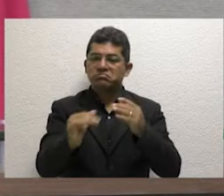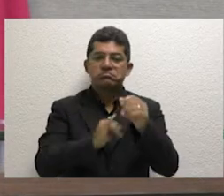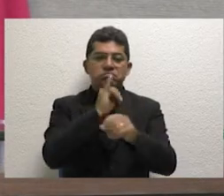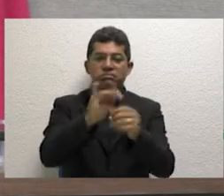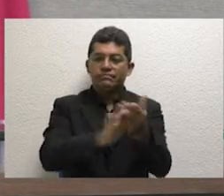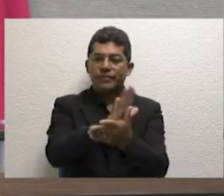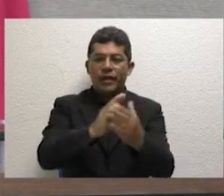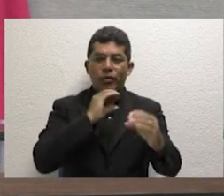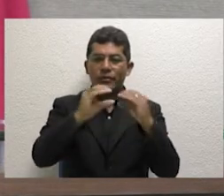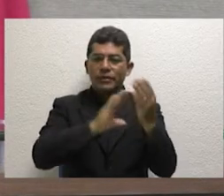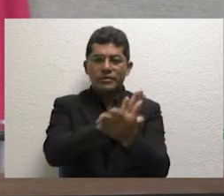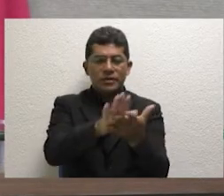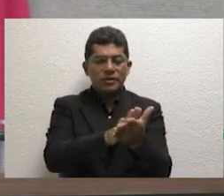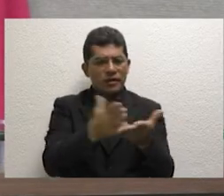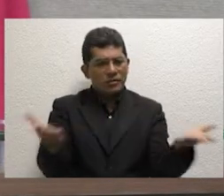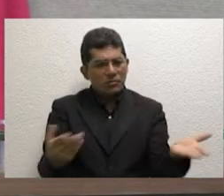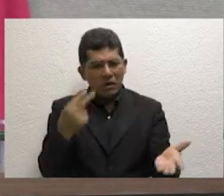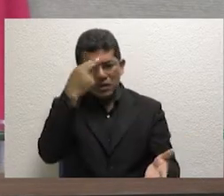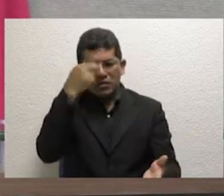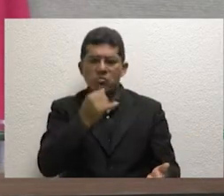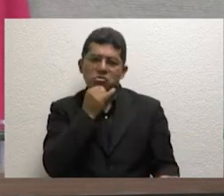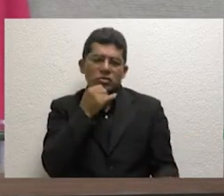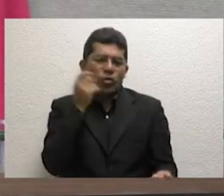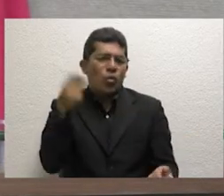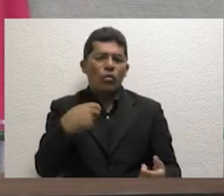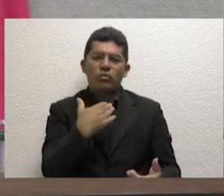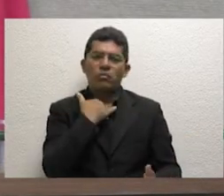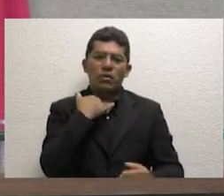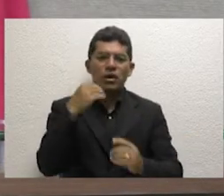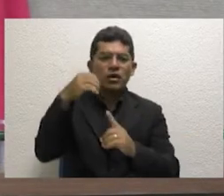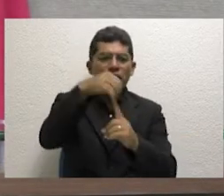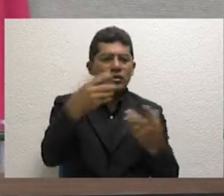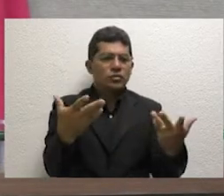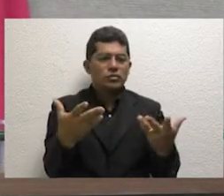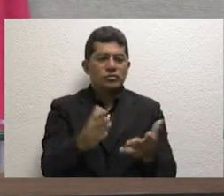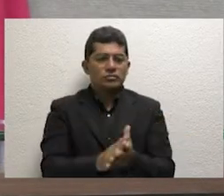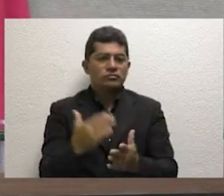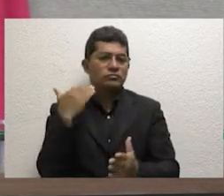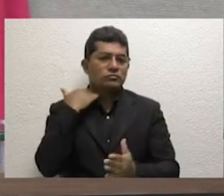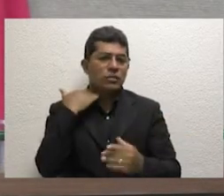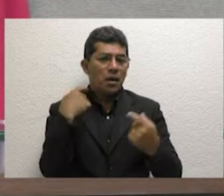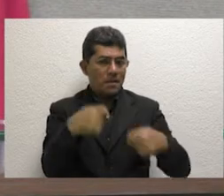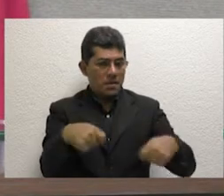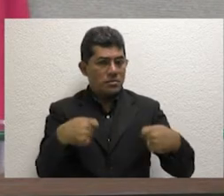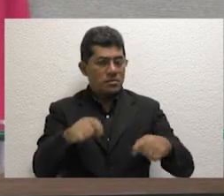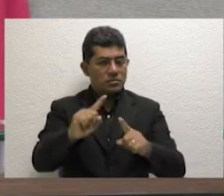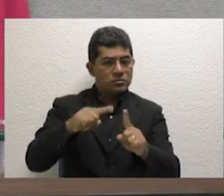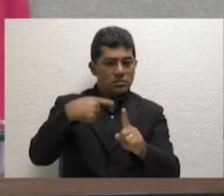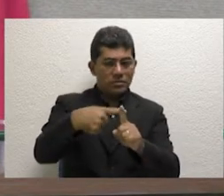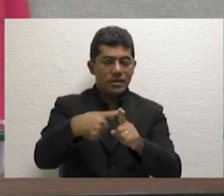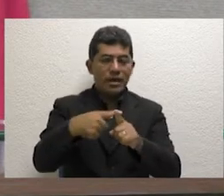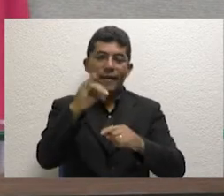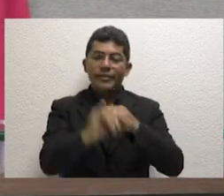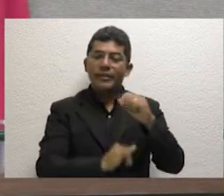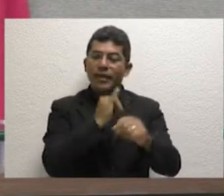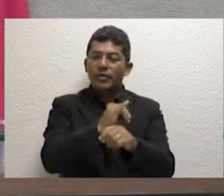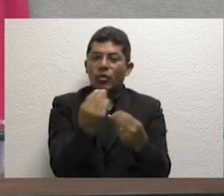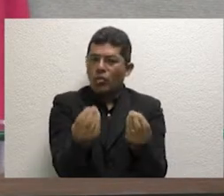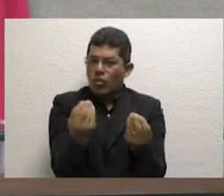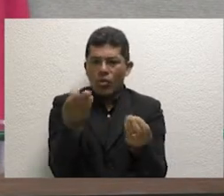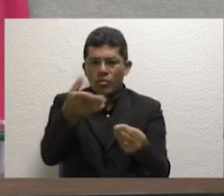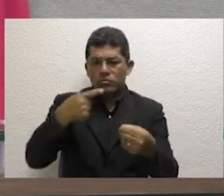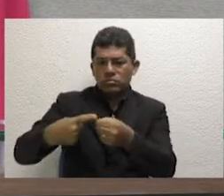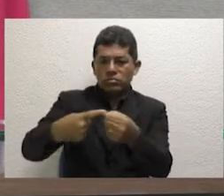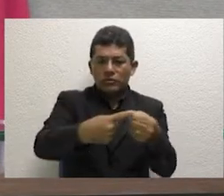Agora, imagine as agências bancárias, imagine os órgãos que precisam e necessitam da internet, como que o interior